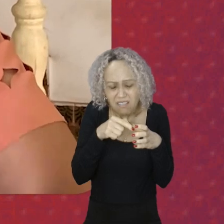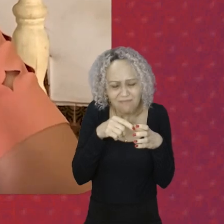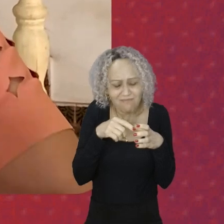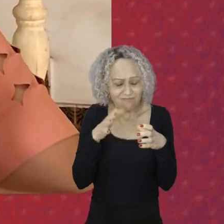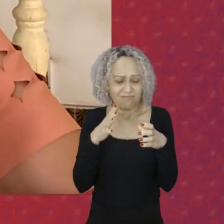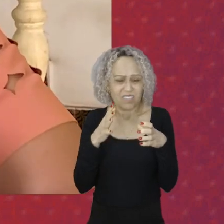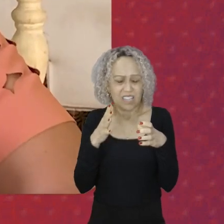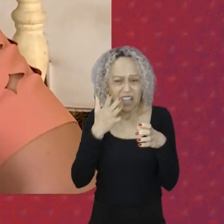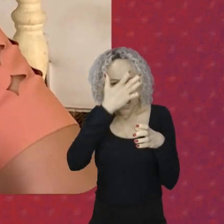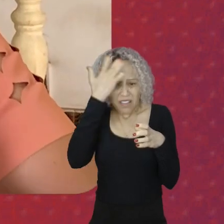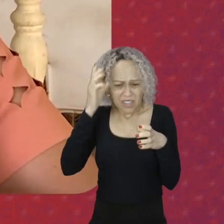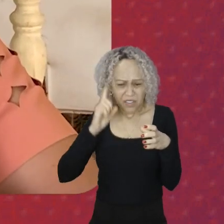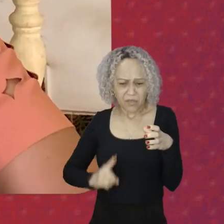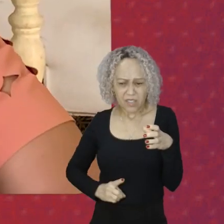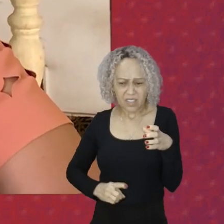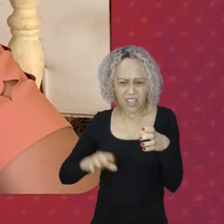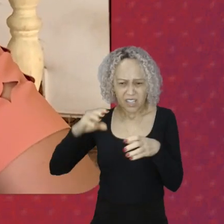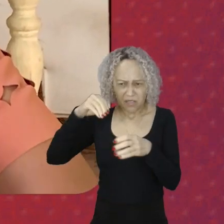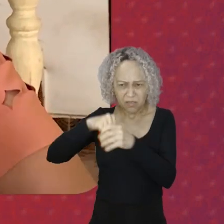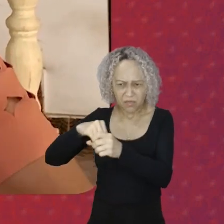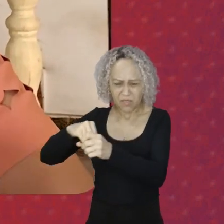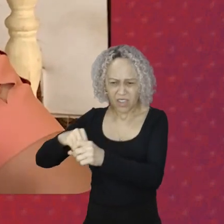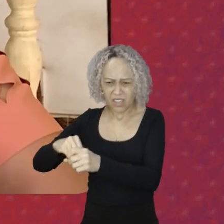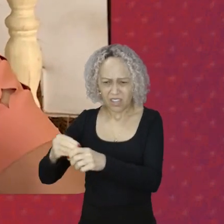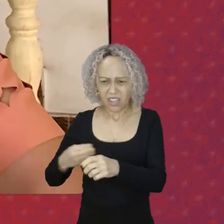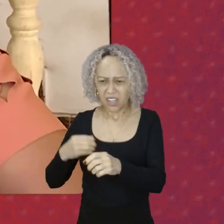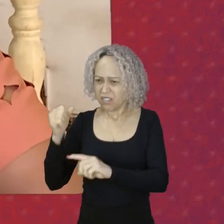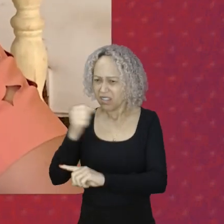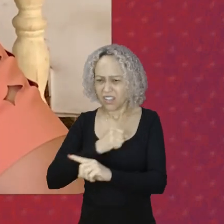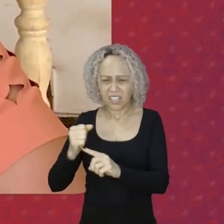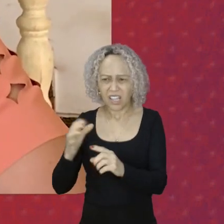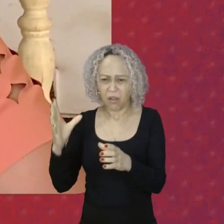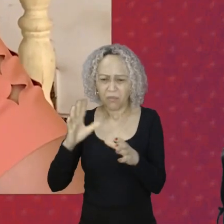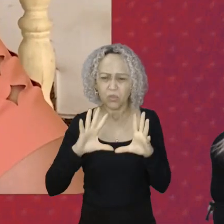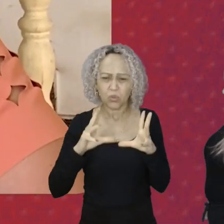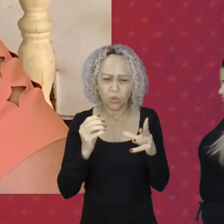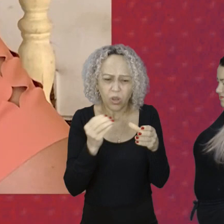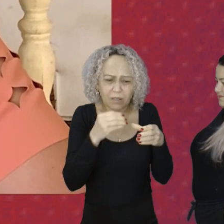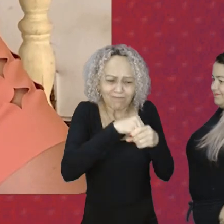Ela acolheu essas pessoas, mesmo que de forma